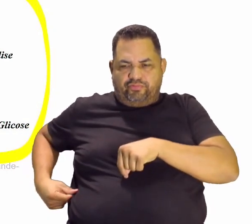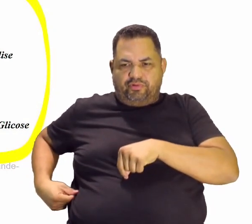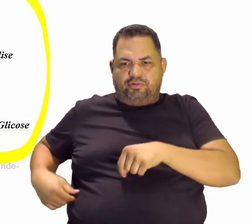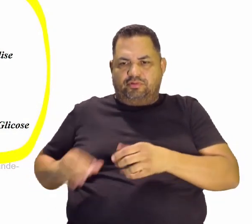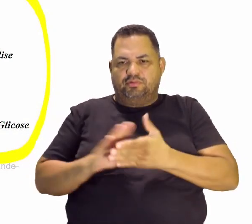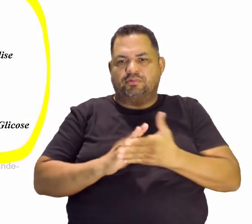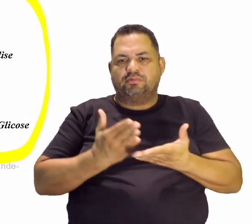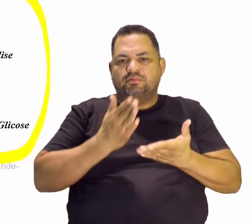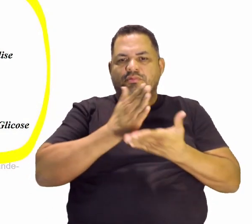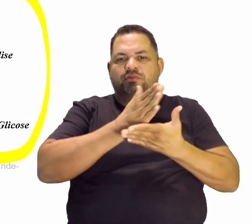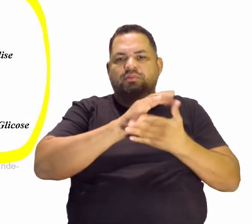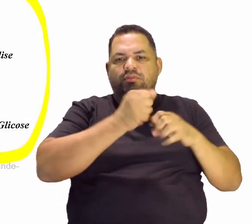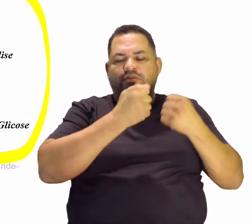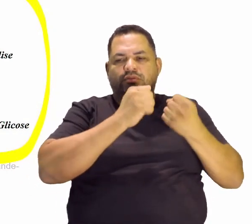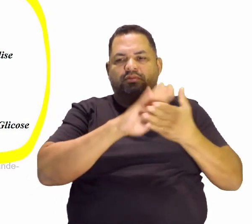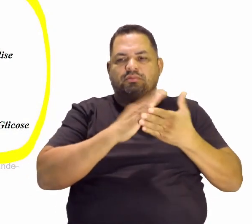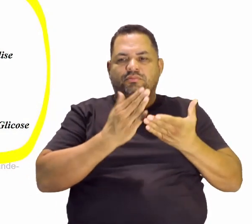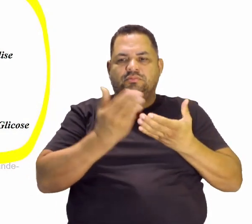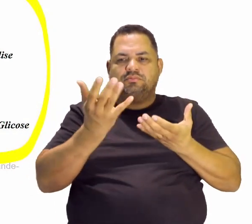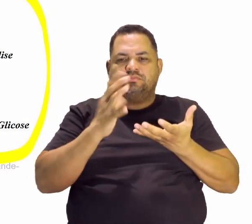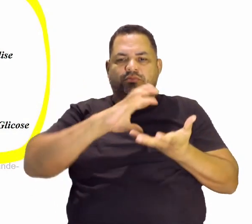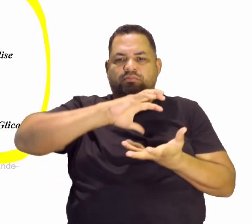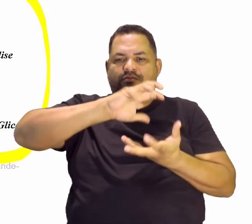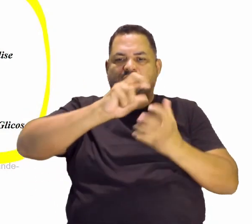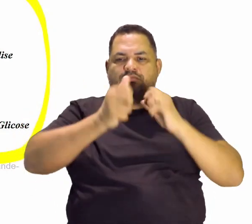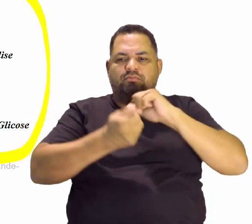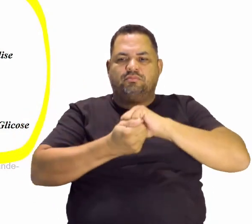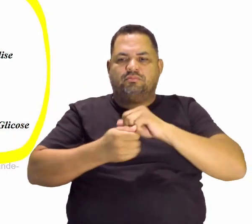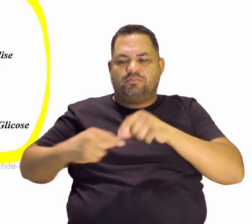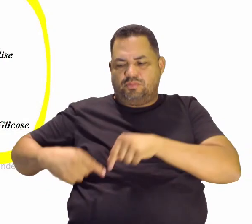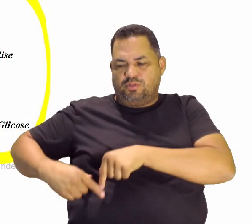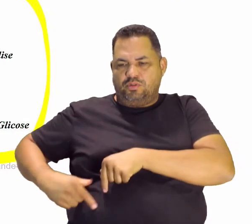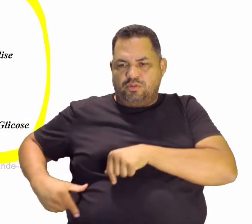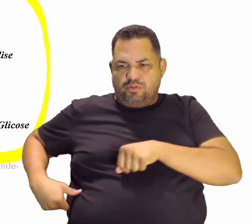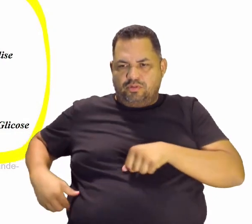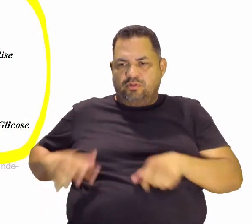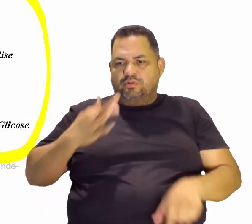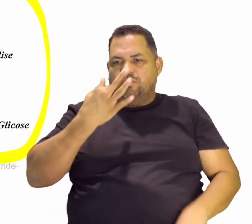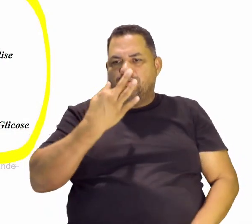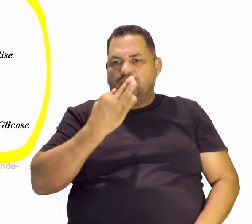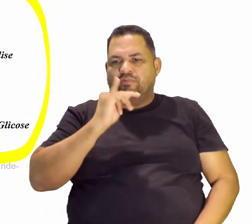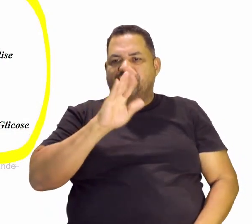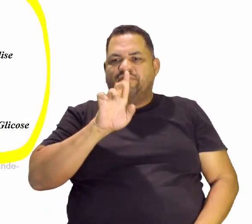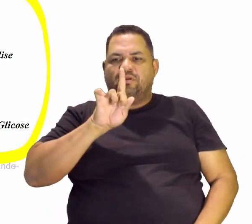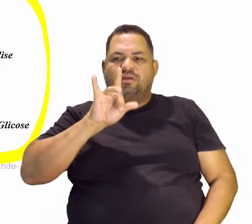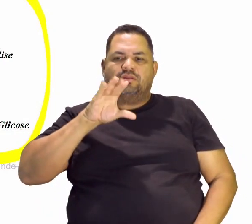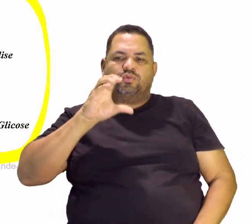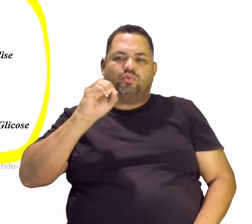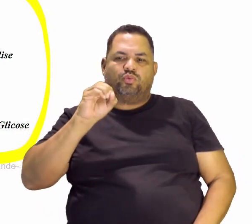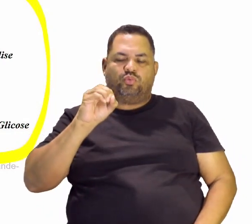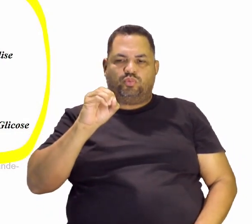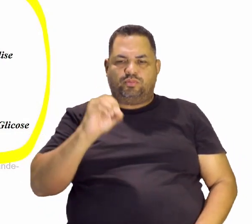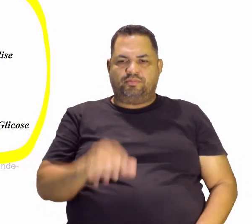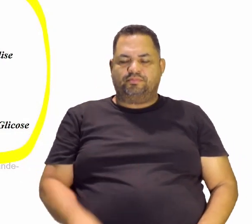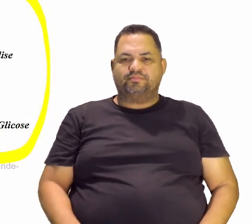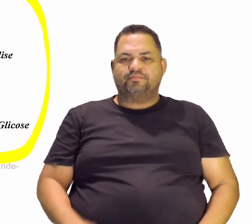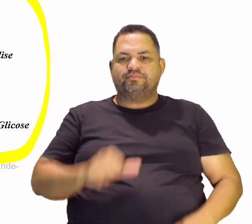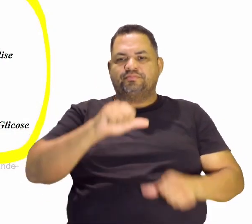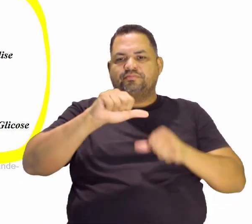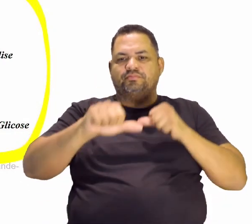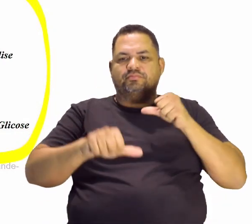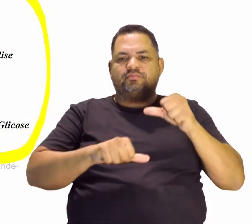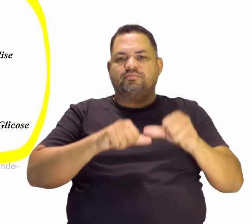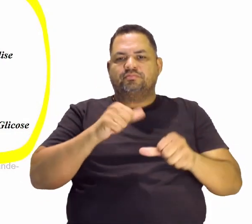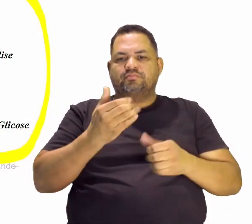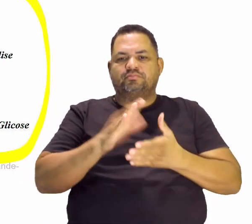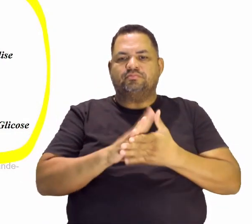essas vias metabólicas vão acontecer aqui dentro do fígado, tá? Perceba-se aqui a transformação aí